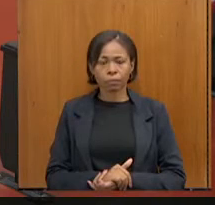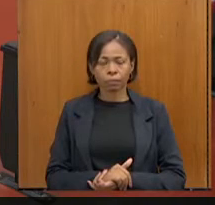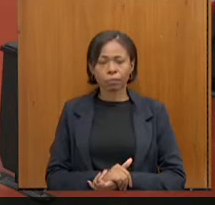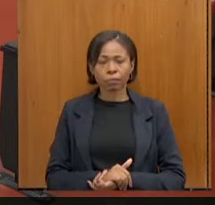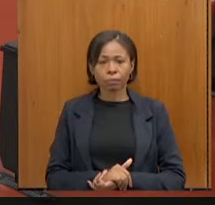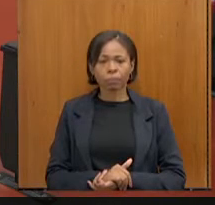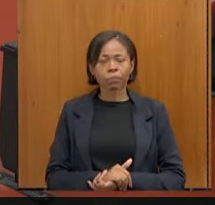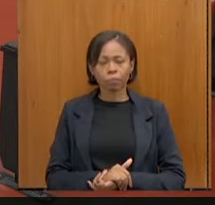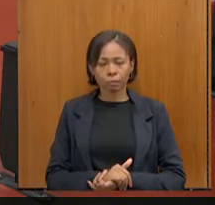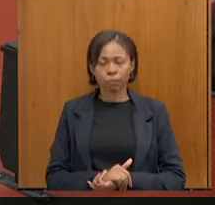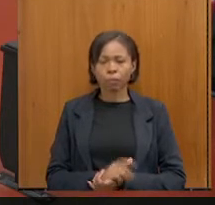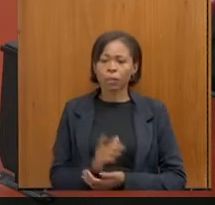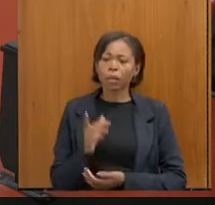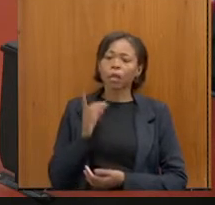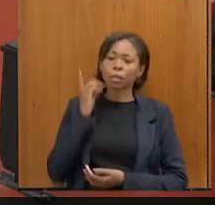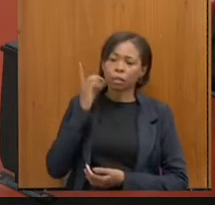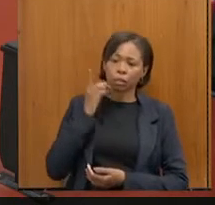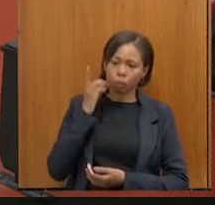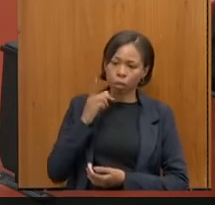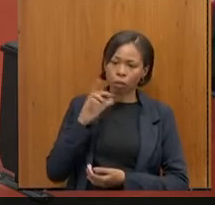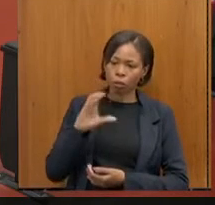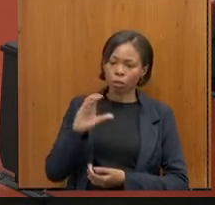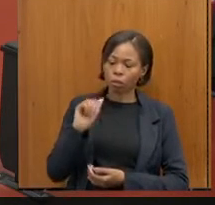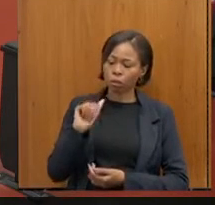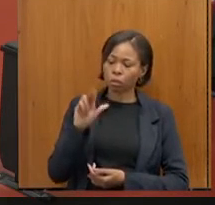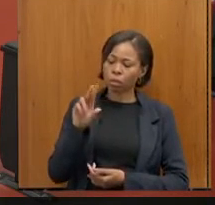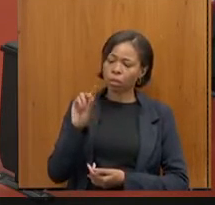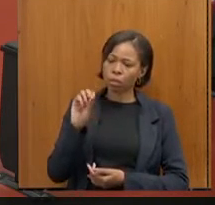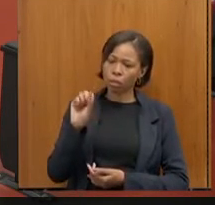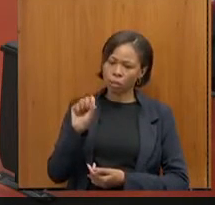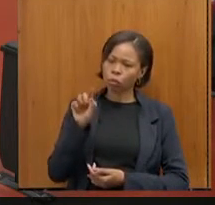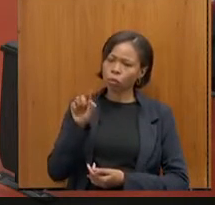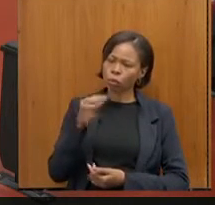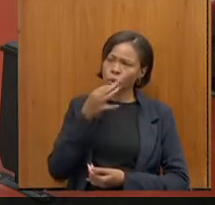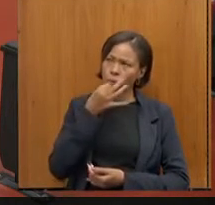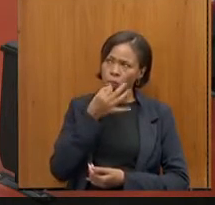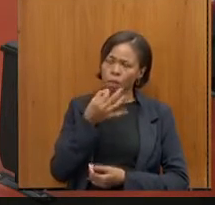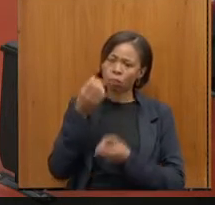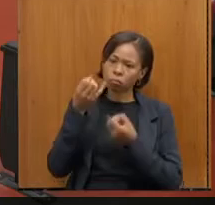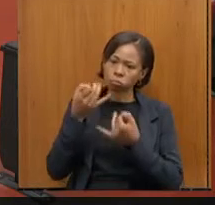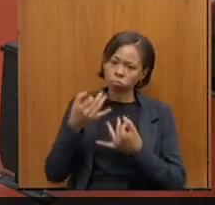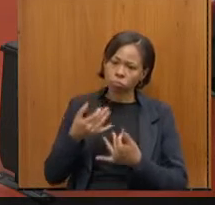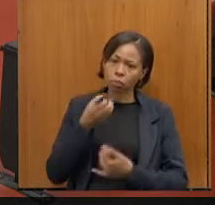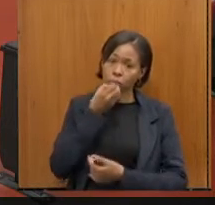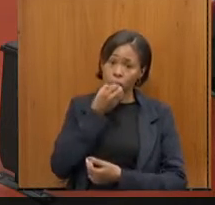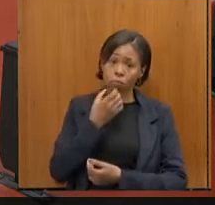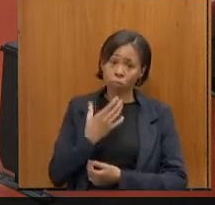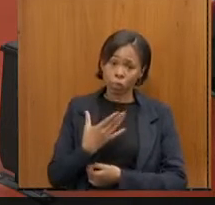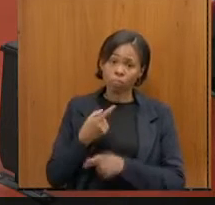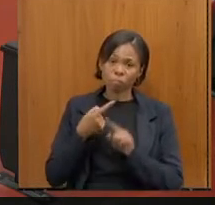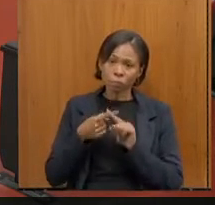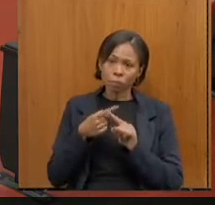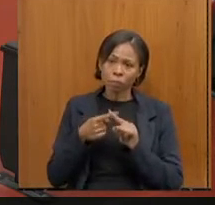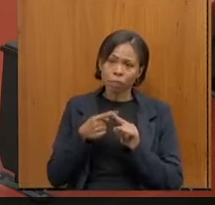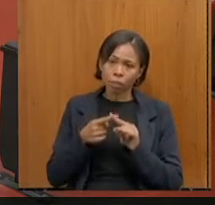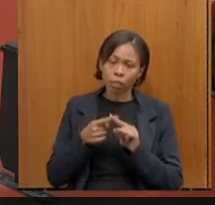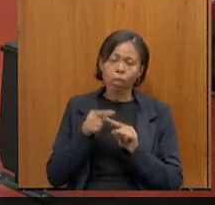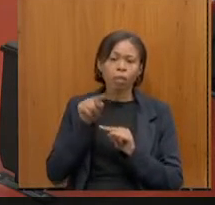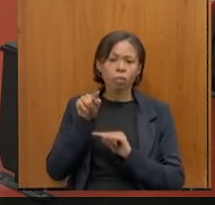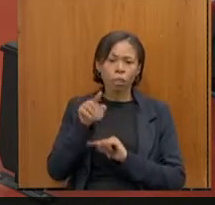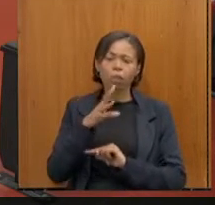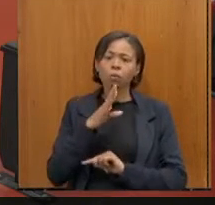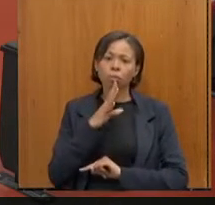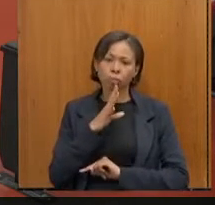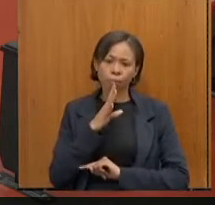deputado Carlos Pimenta é é bom ouvir a sua fala porque a fala de alguém que